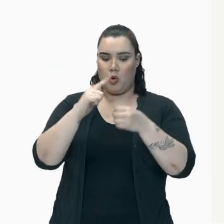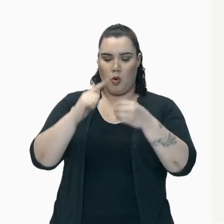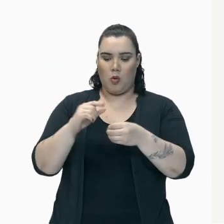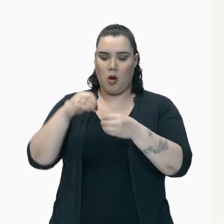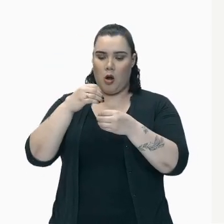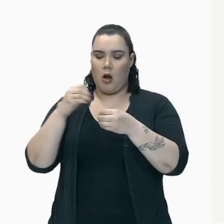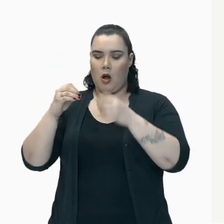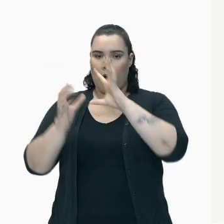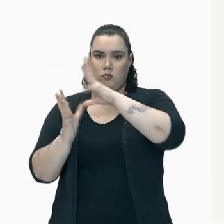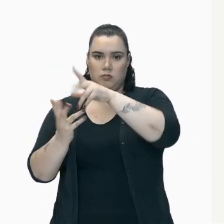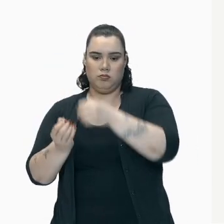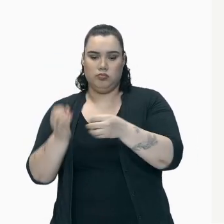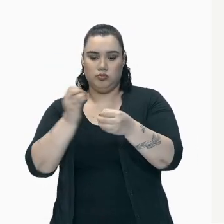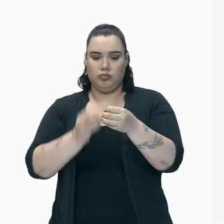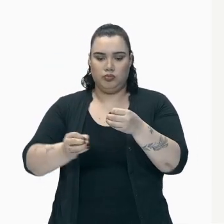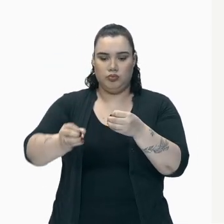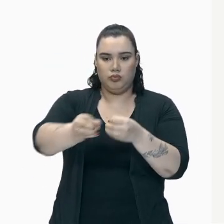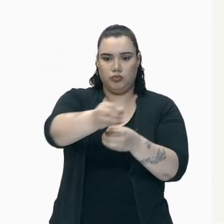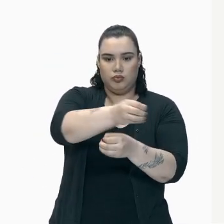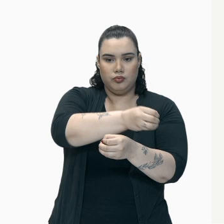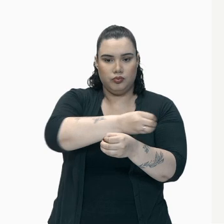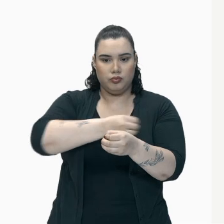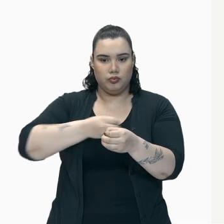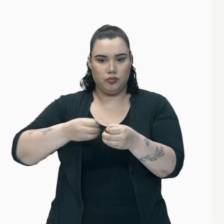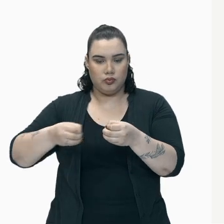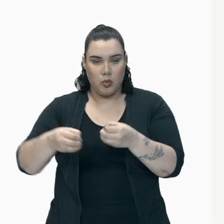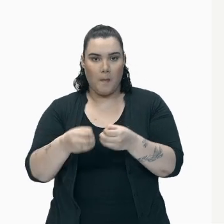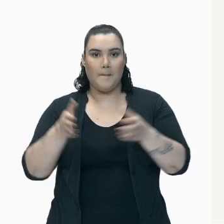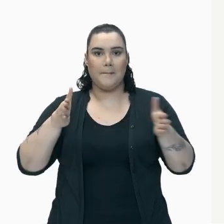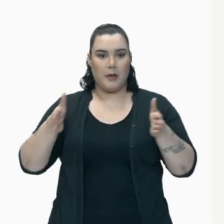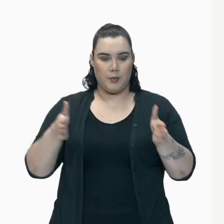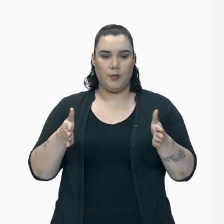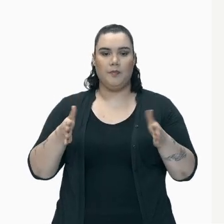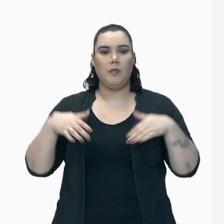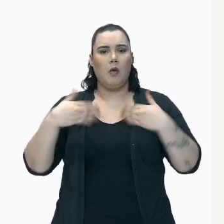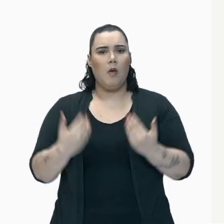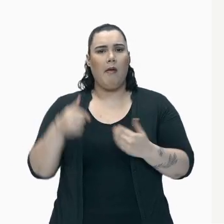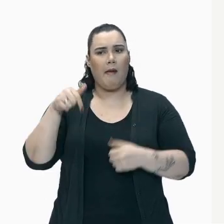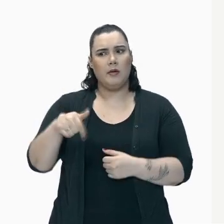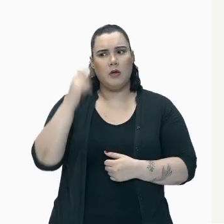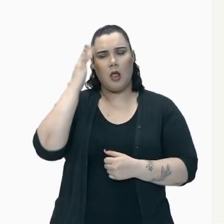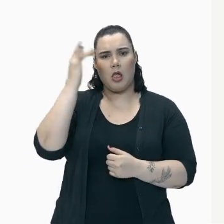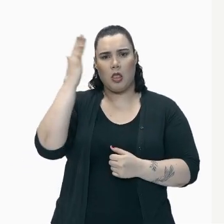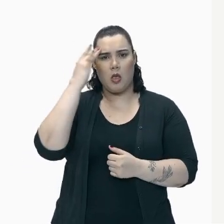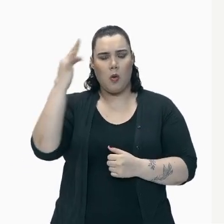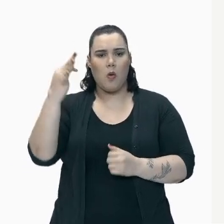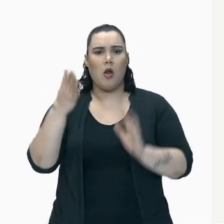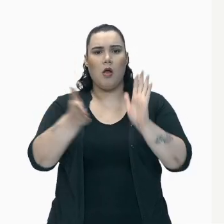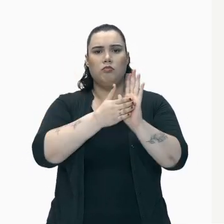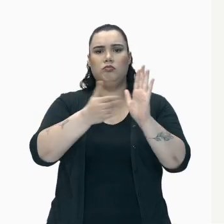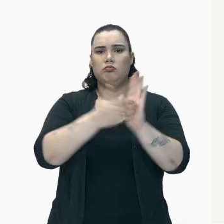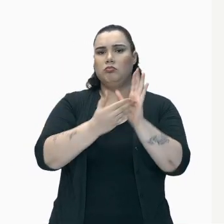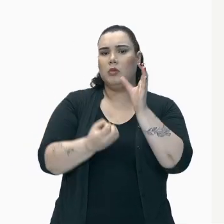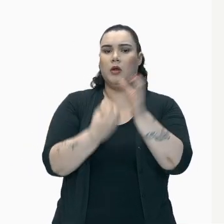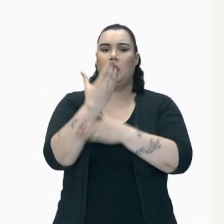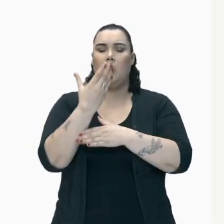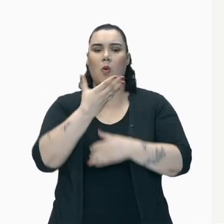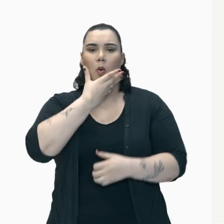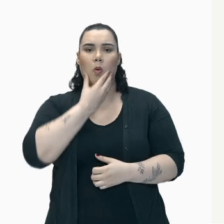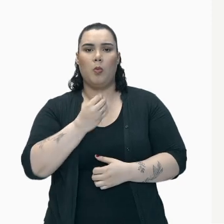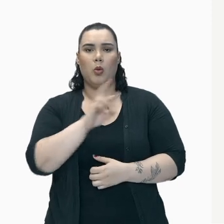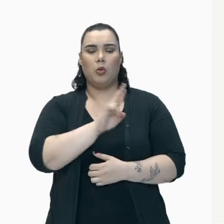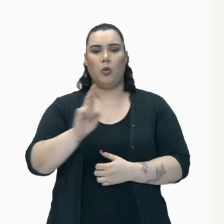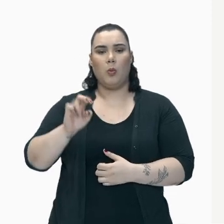essa teoria aí, que é aceita até hoje, né, claro, foi proposta aí por Eudóxio de Cnido,